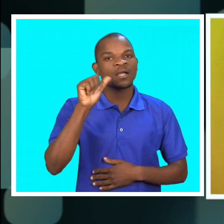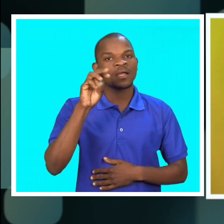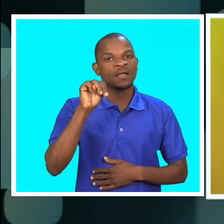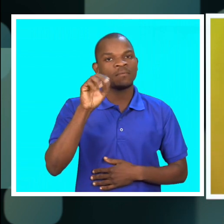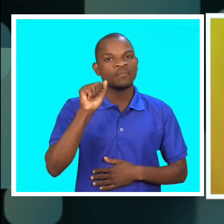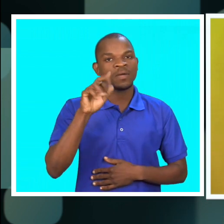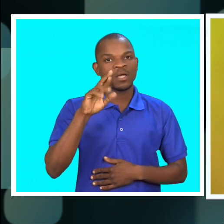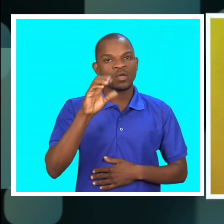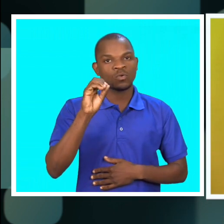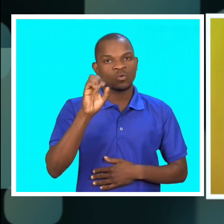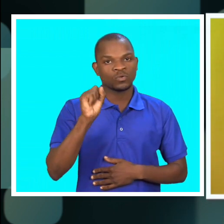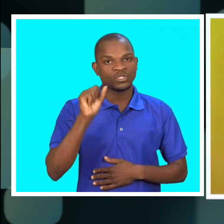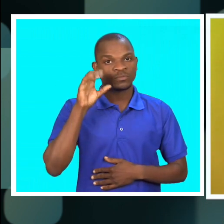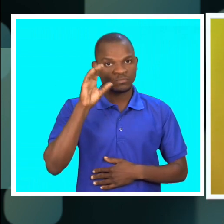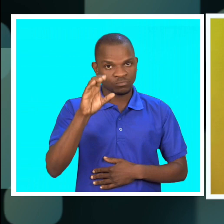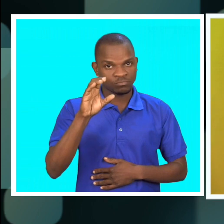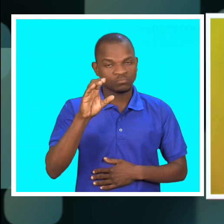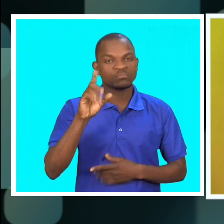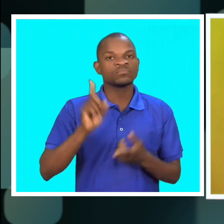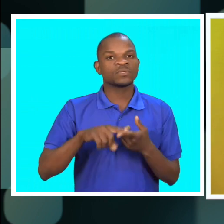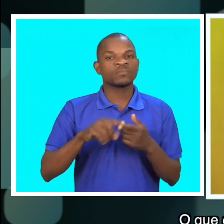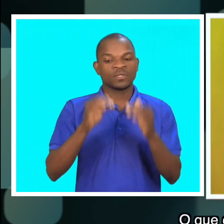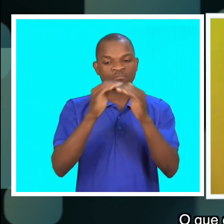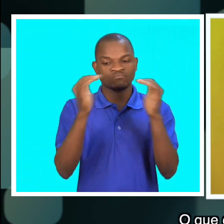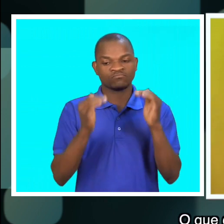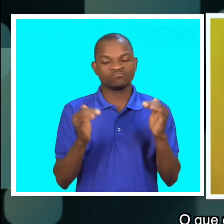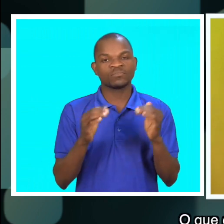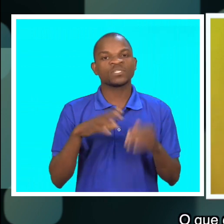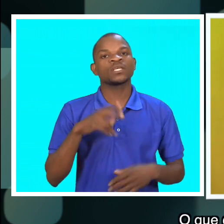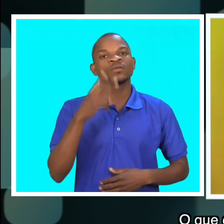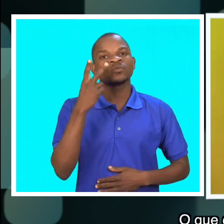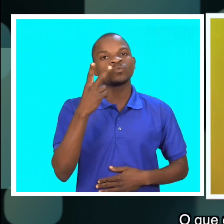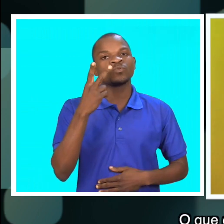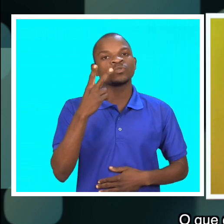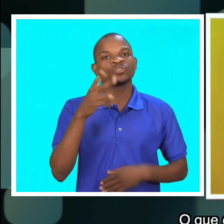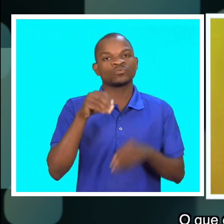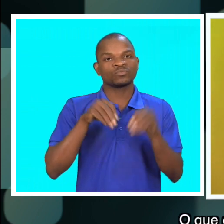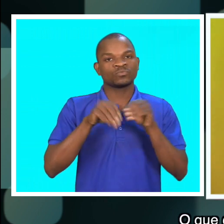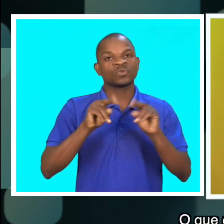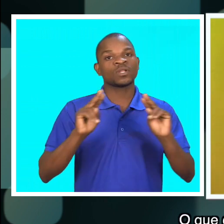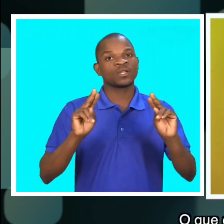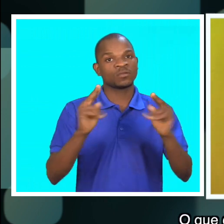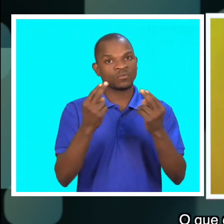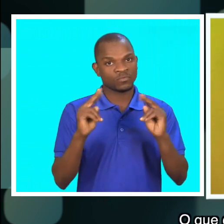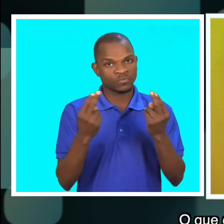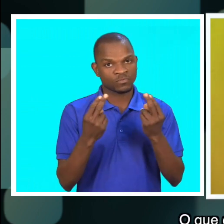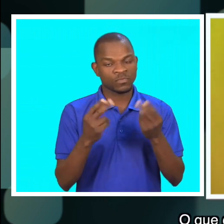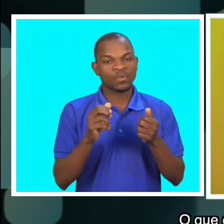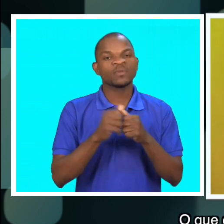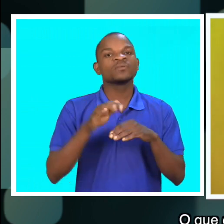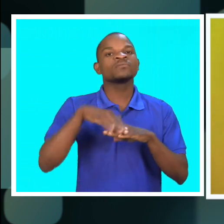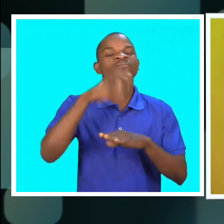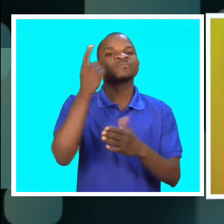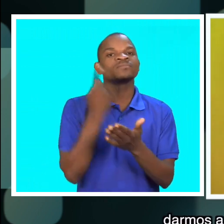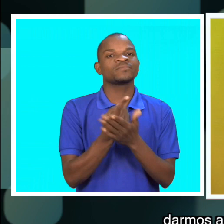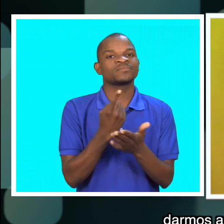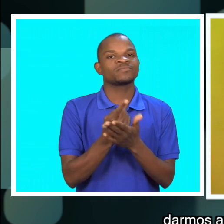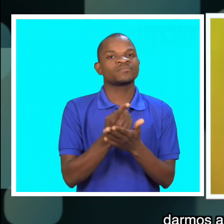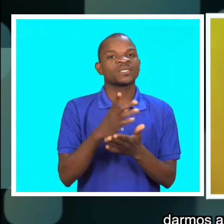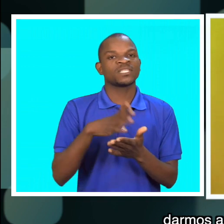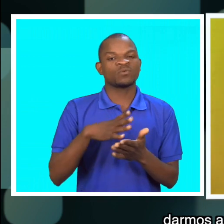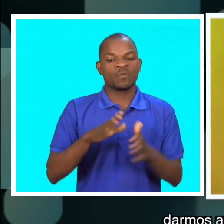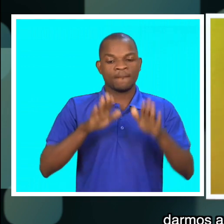duas jogadoras novas e este ano tivemos sim. O que nós queremos é ter os pés bem assentos no chão,